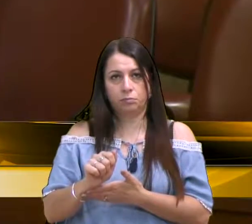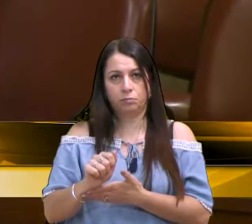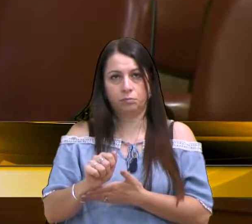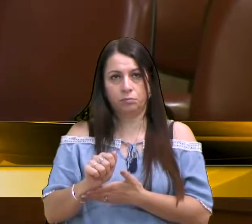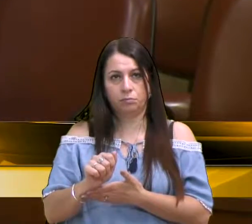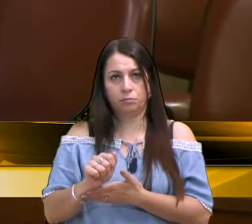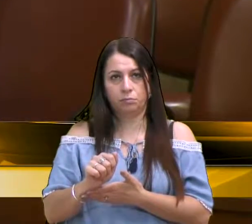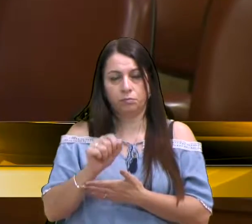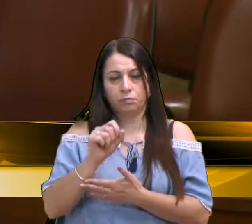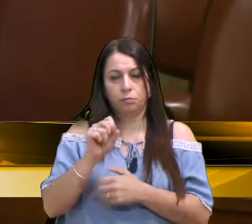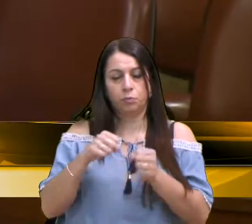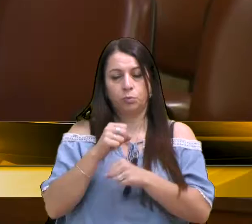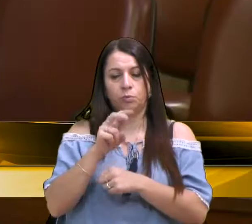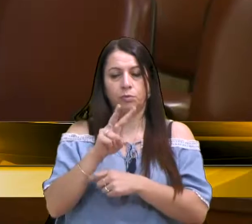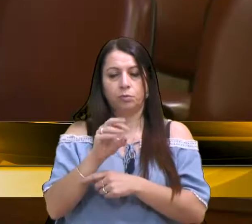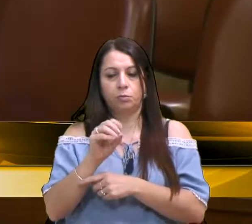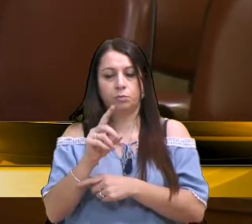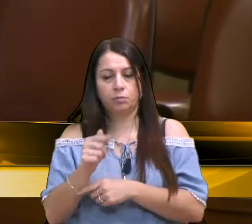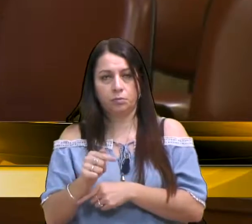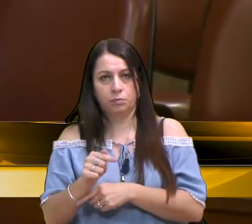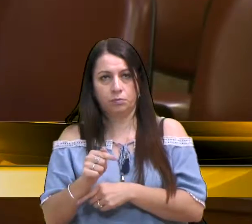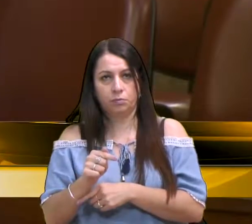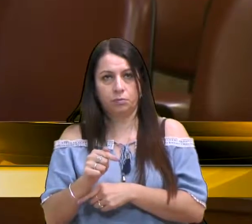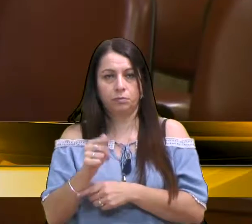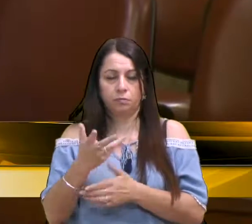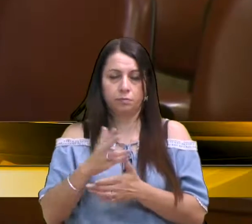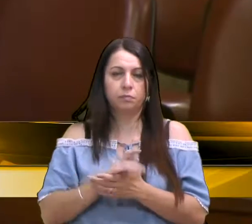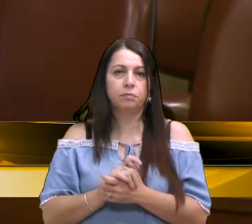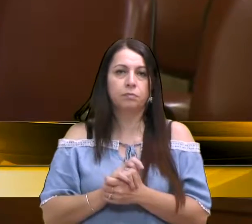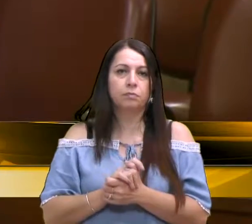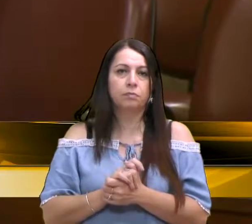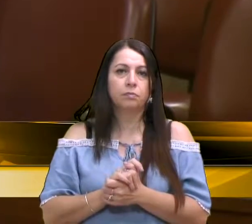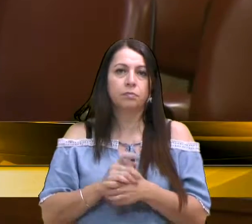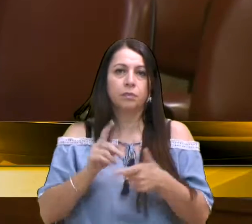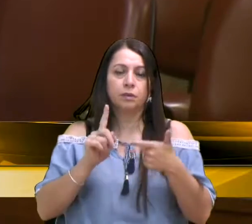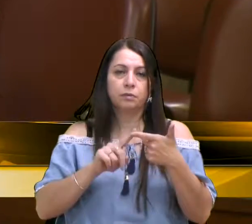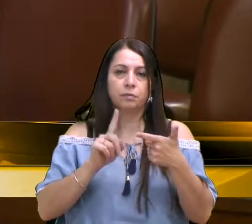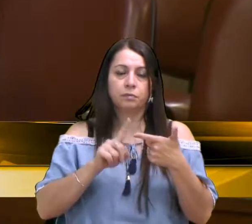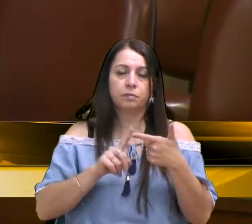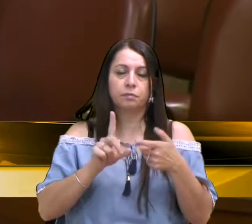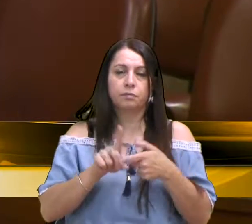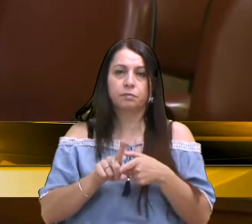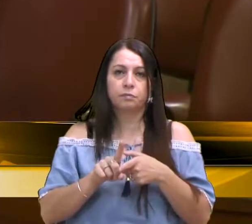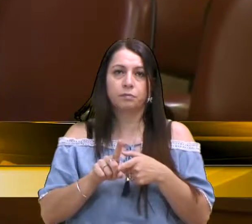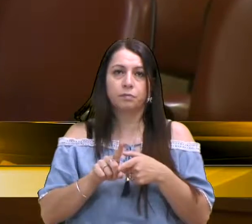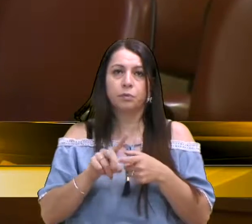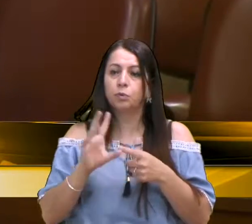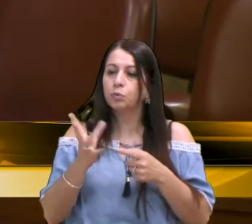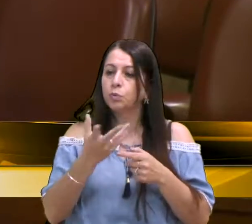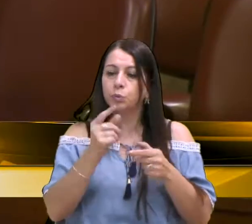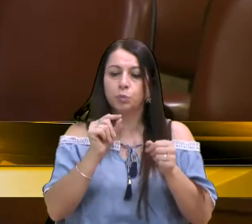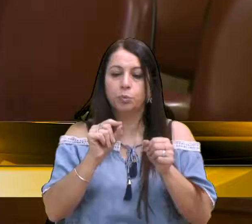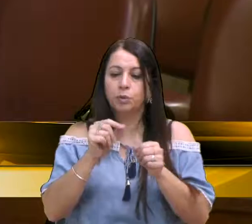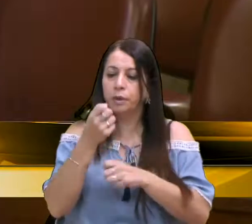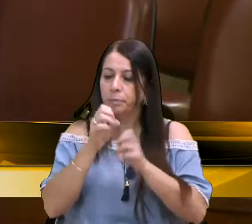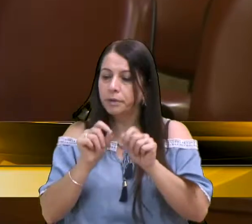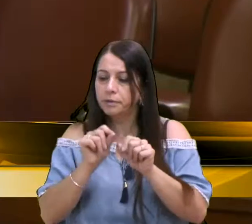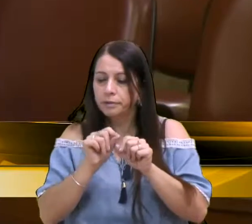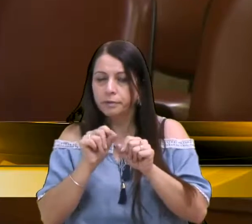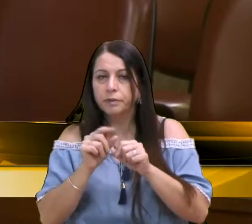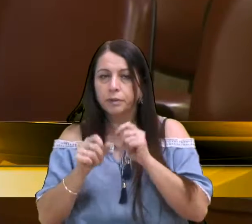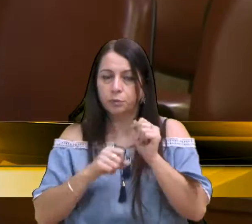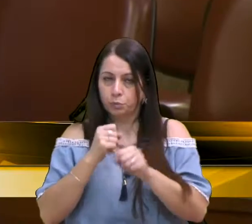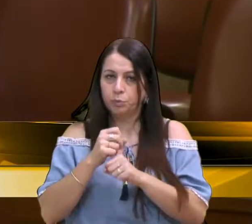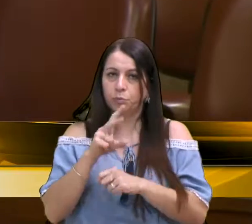de 2017, nós estamos falando, evidentemente. Segundo, deliberações realizadas pela empresa no referido